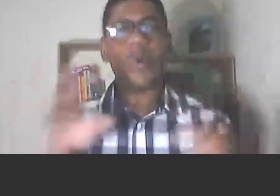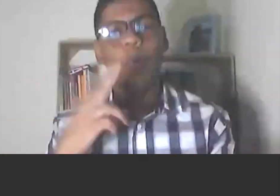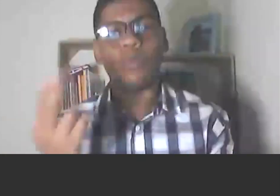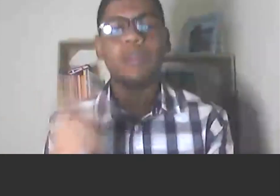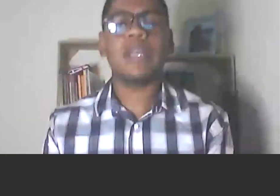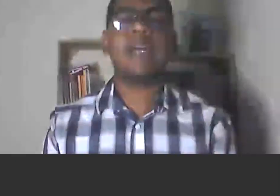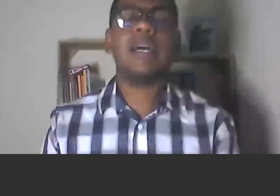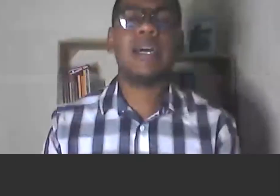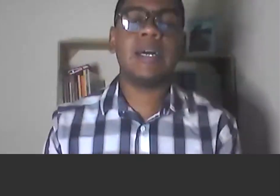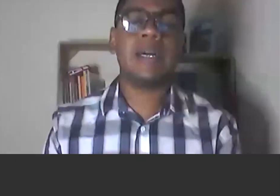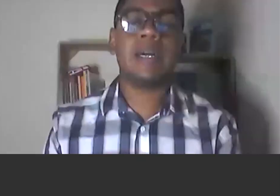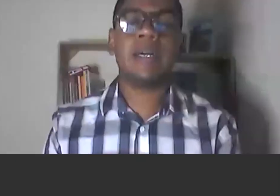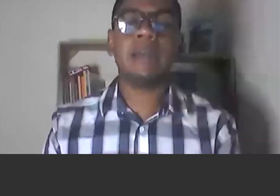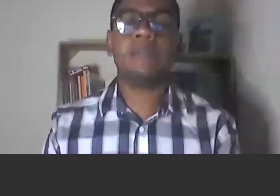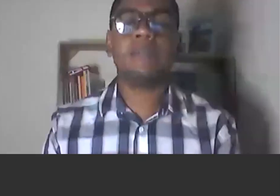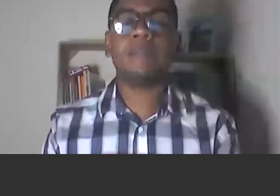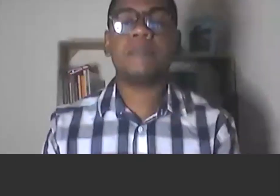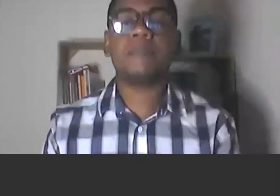Aumentou muito. Ou,